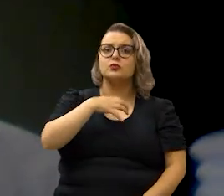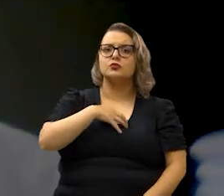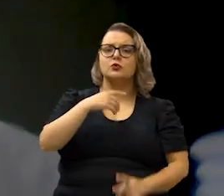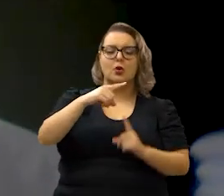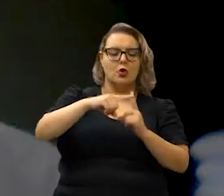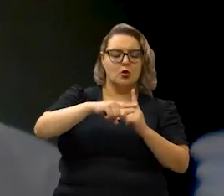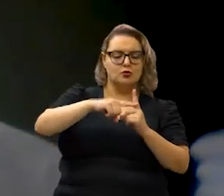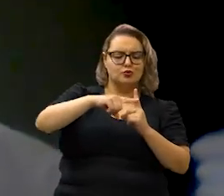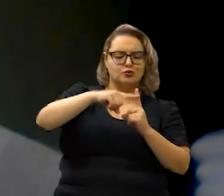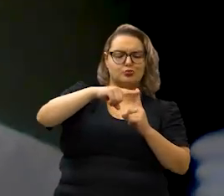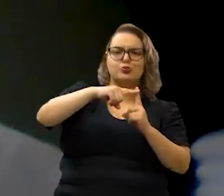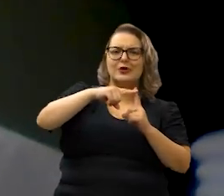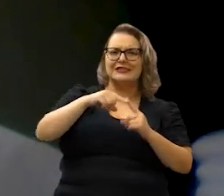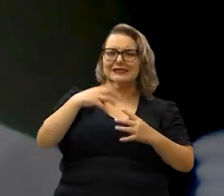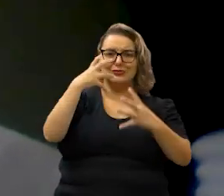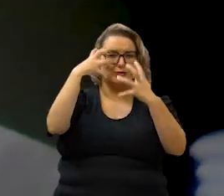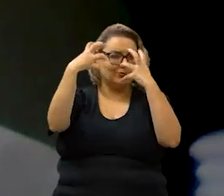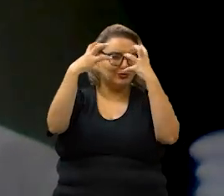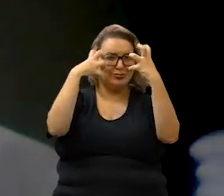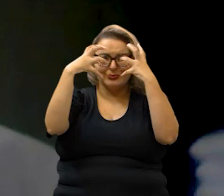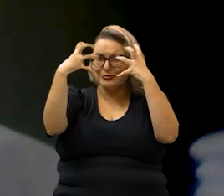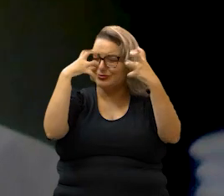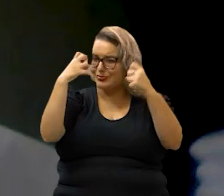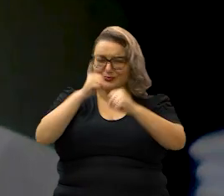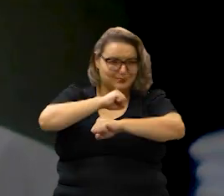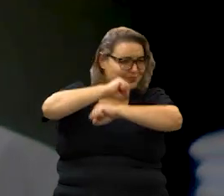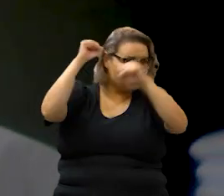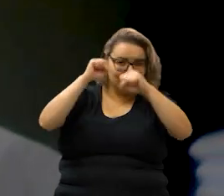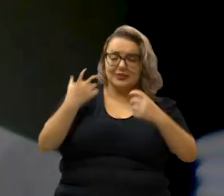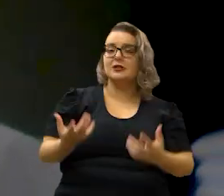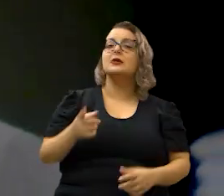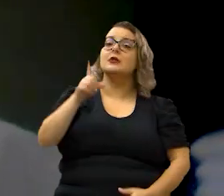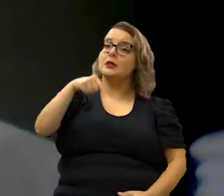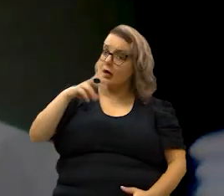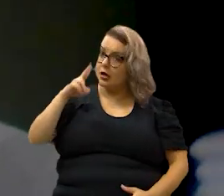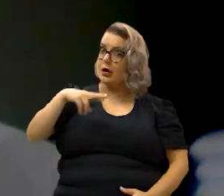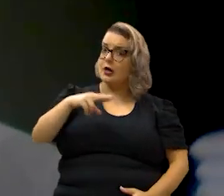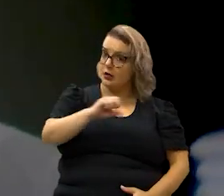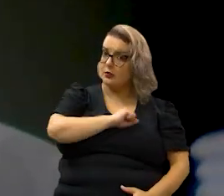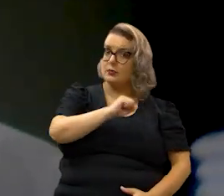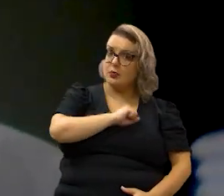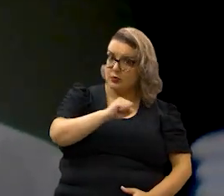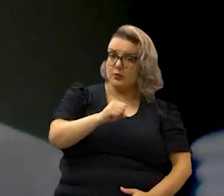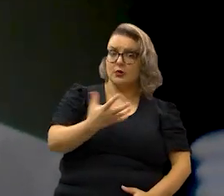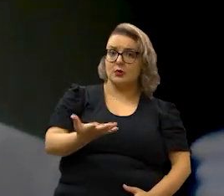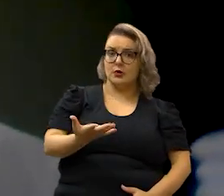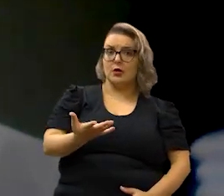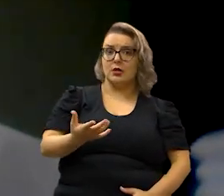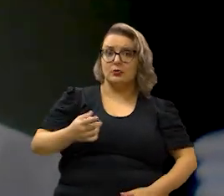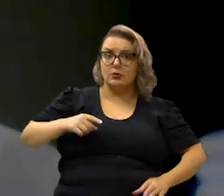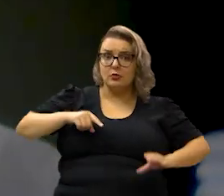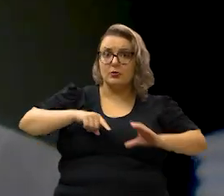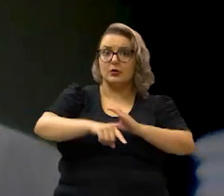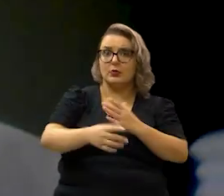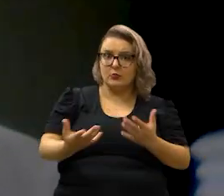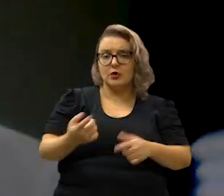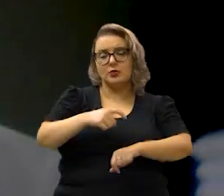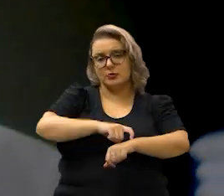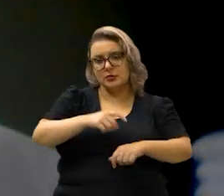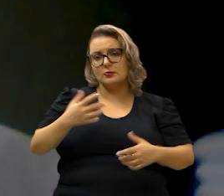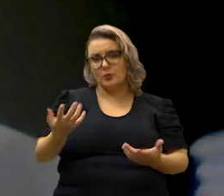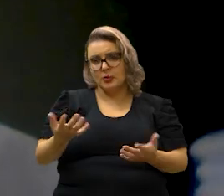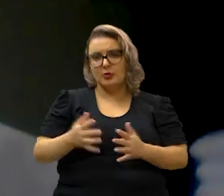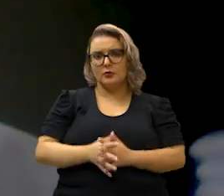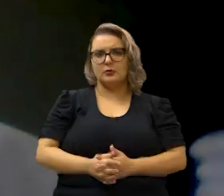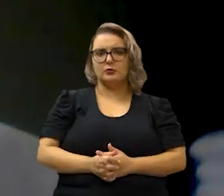alto nível de estresse, que é um também determinante de infarto, que foi muito intenso nesta época.